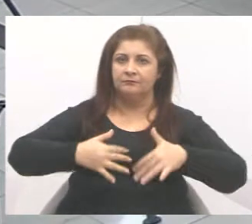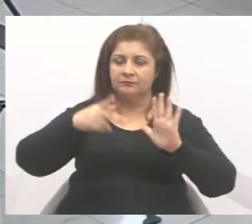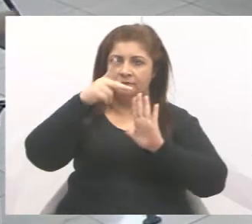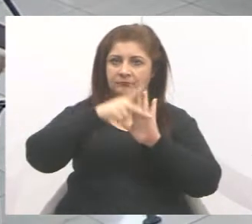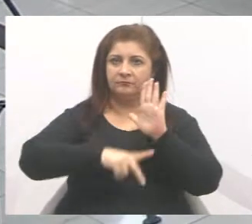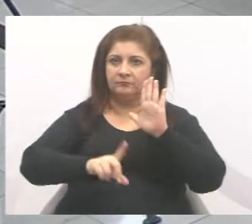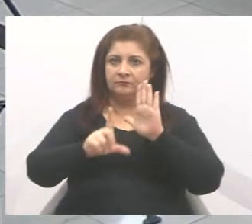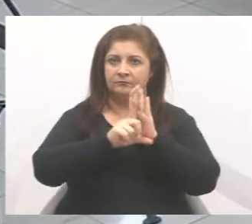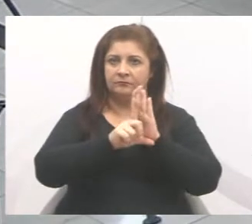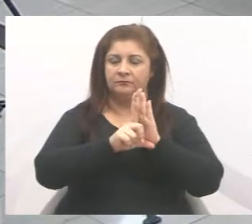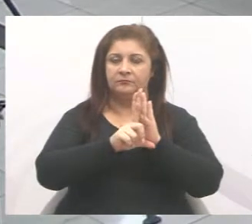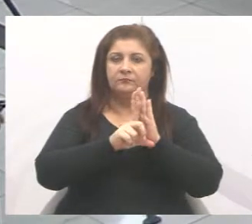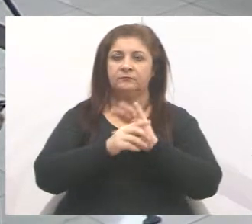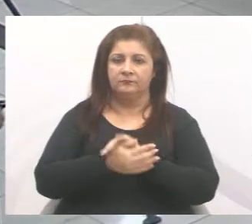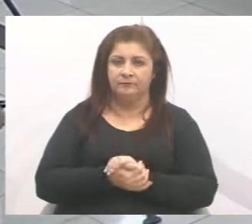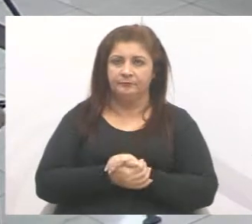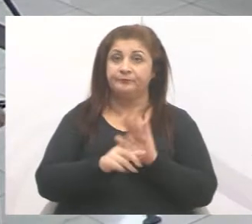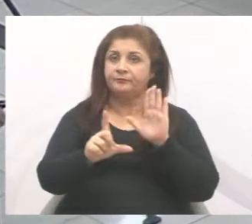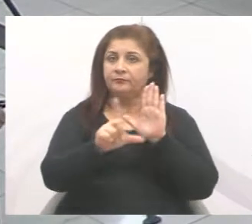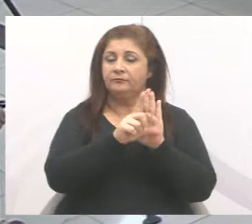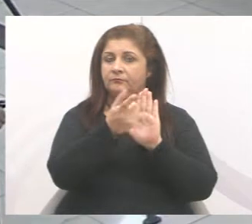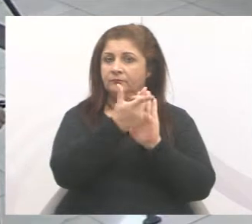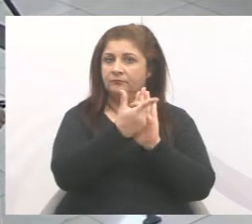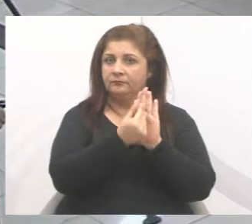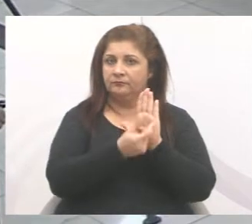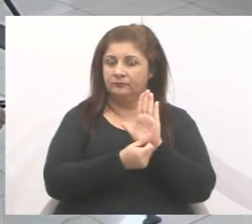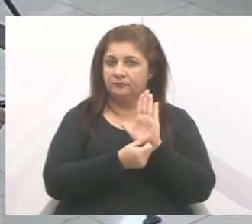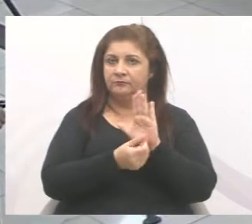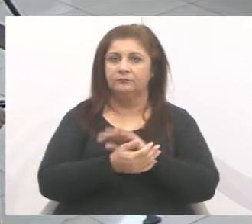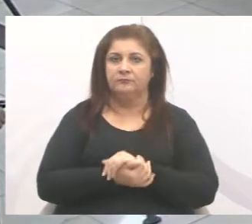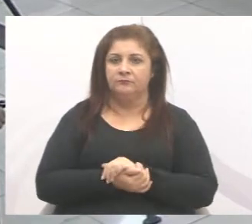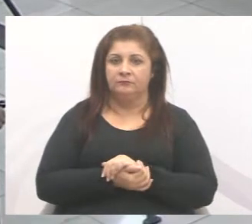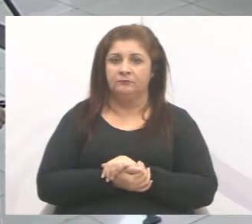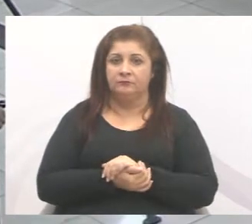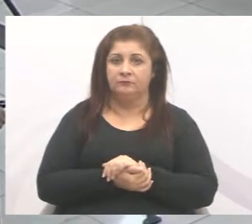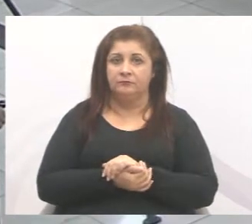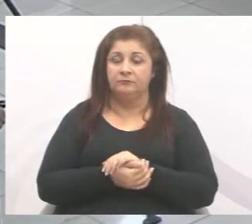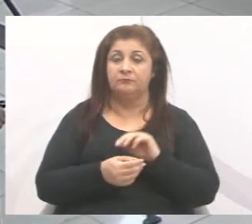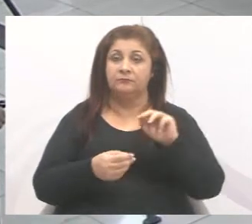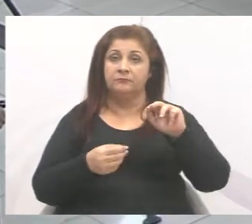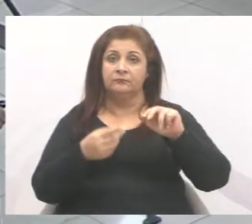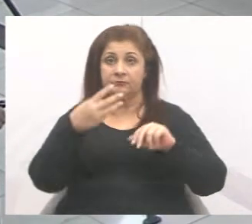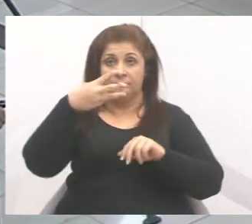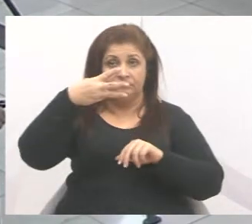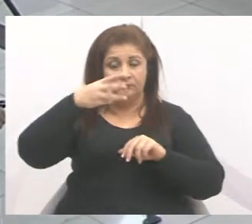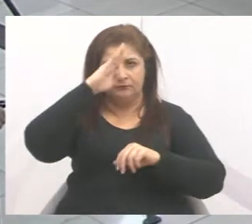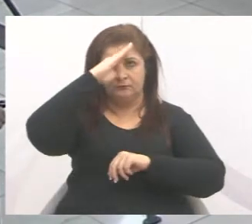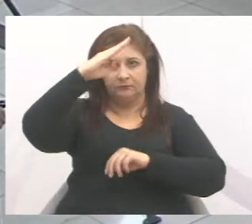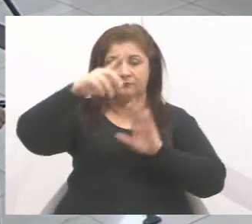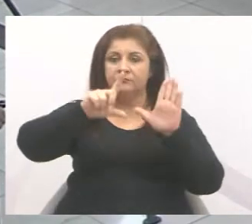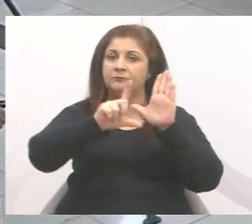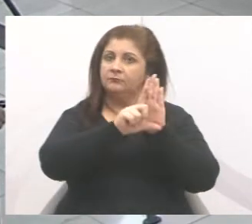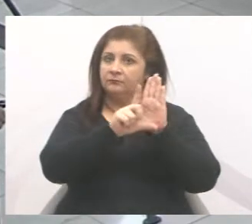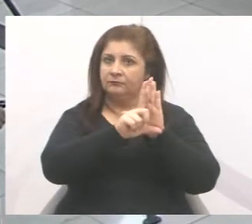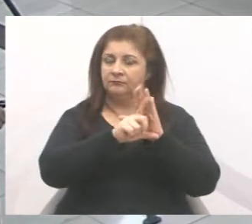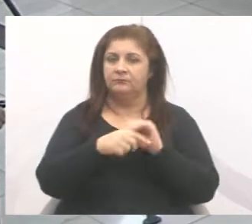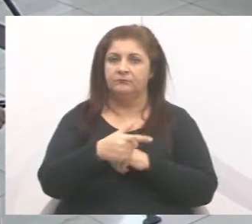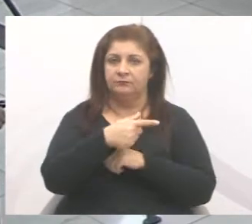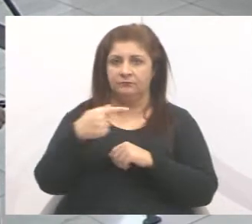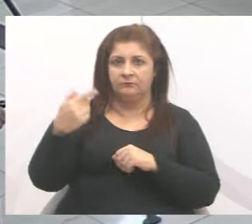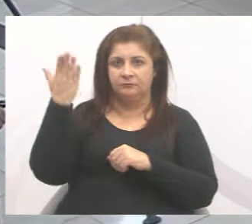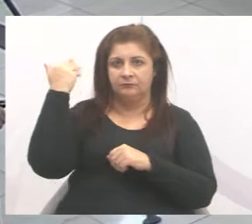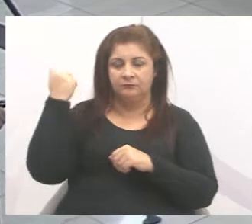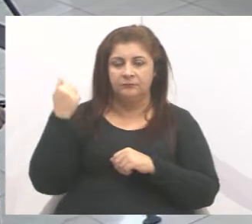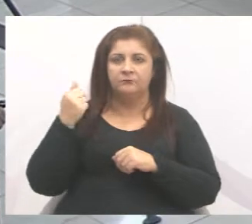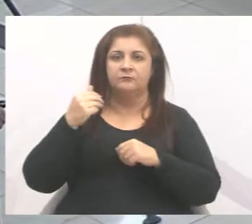lei, que é a Lei Orçamentária Anual, que é das 3 principais leis orçamentárias. 2 semanas atrás a gente esteve aqui nessa